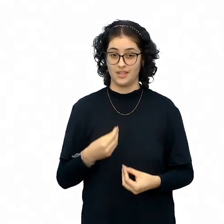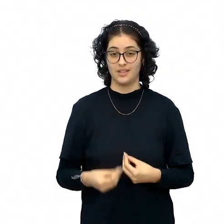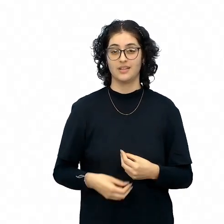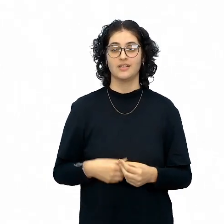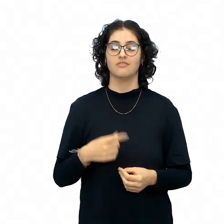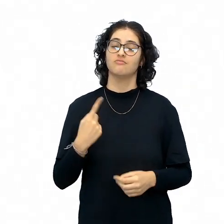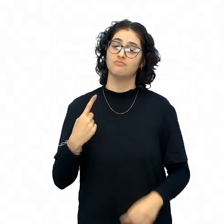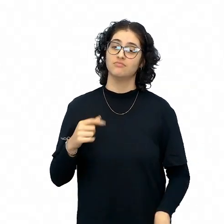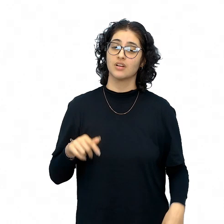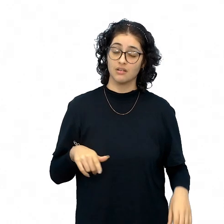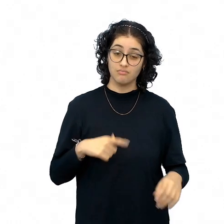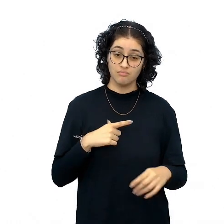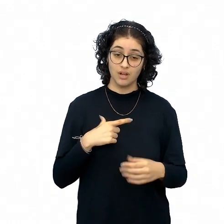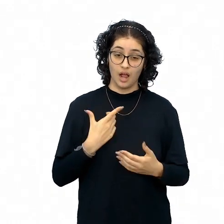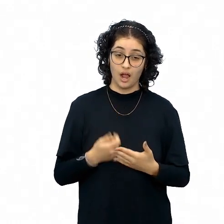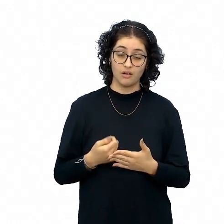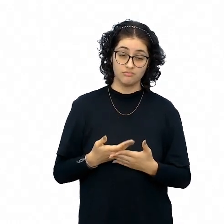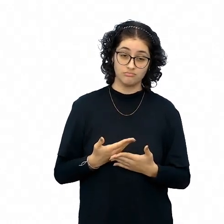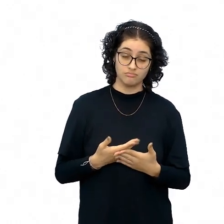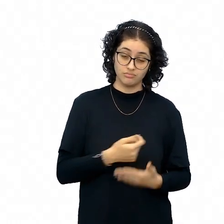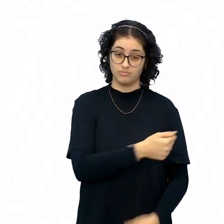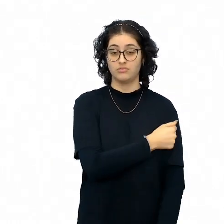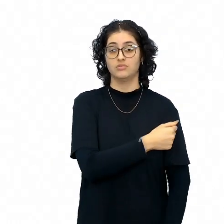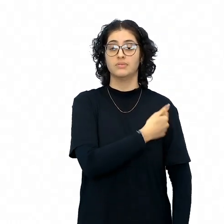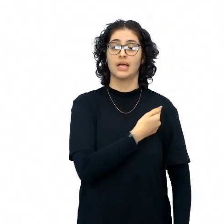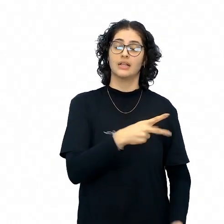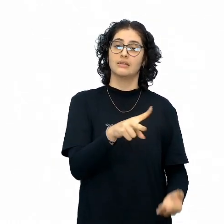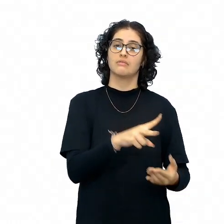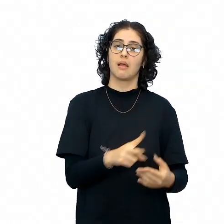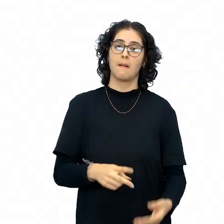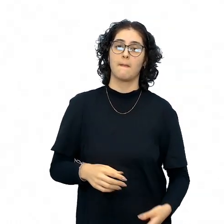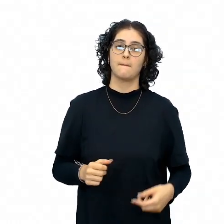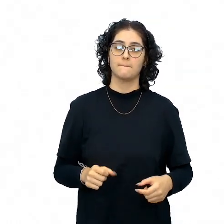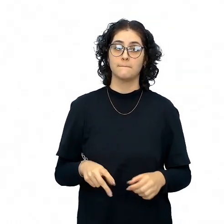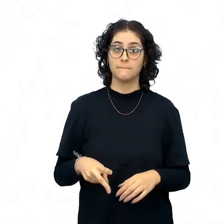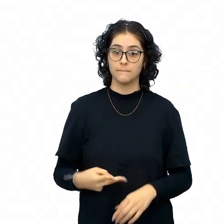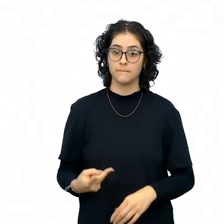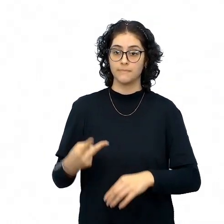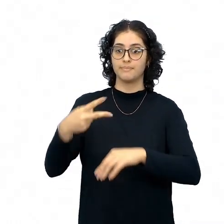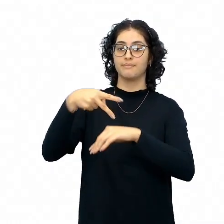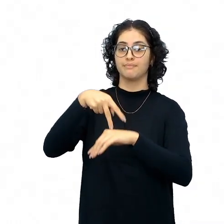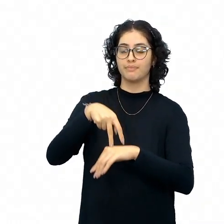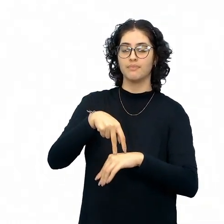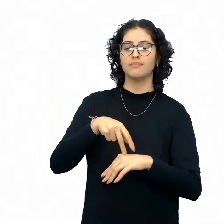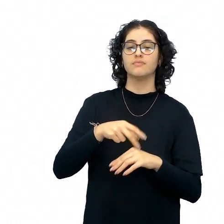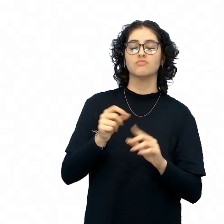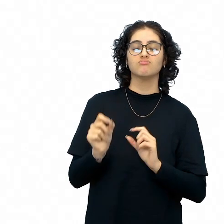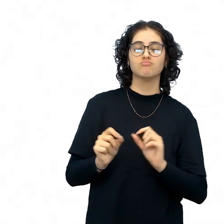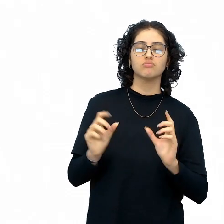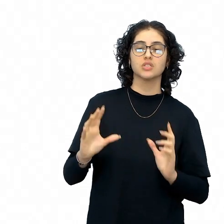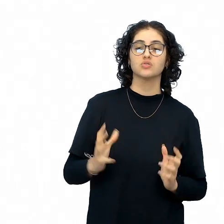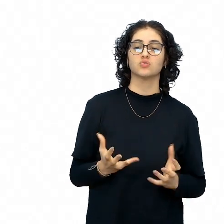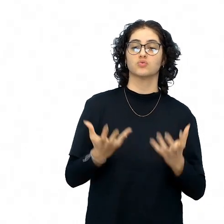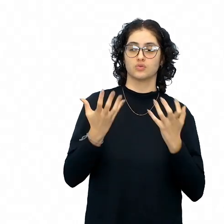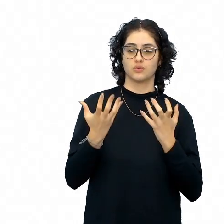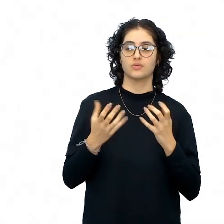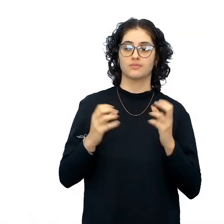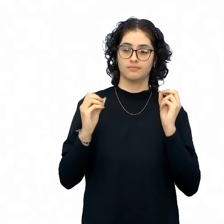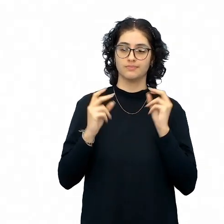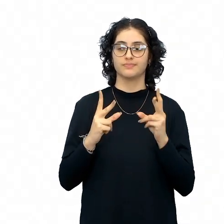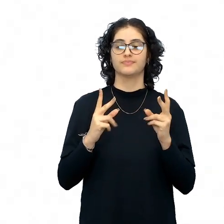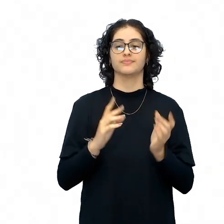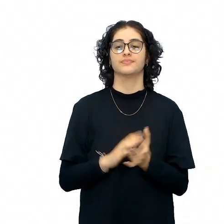Uma vez que o estudante precisa ler o texto e se posicionar diante da situação que está sendo apresentada pelo autor,